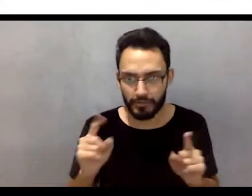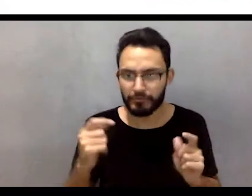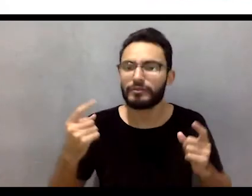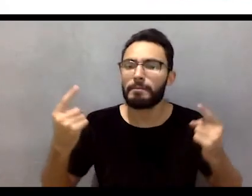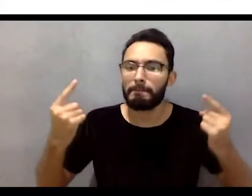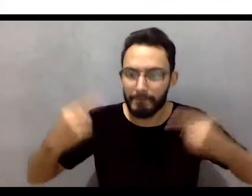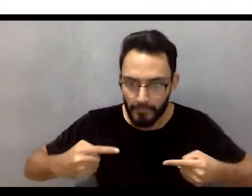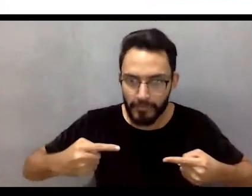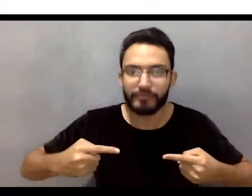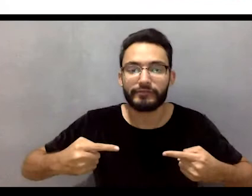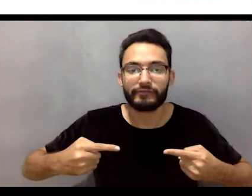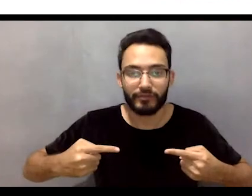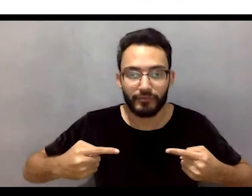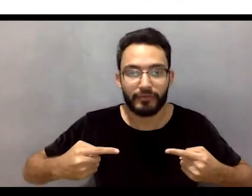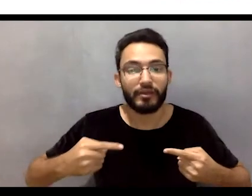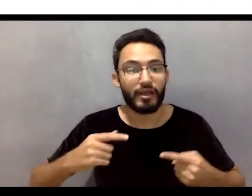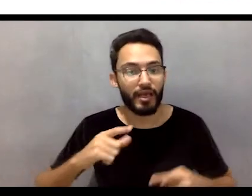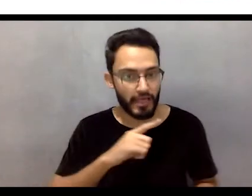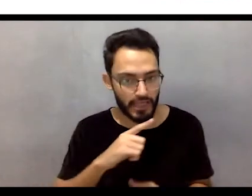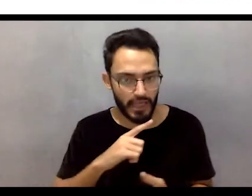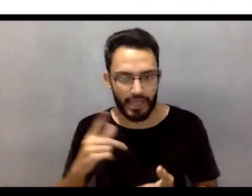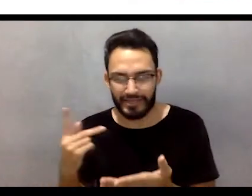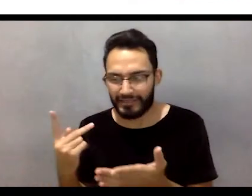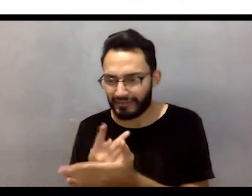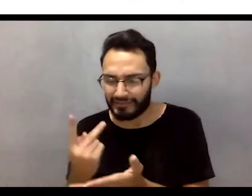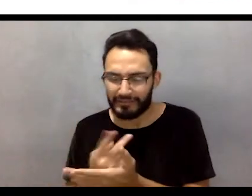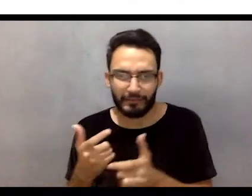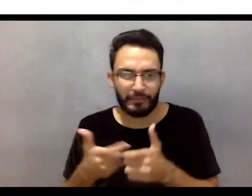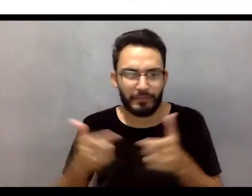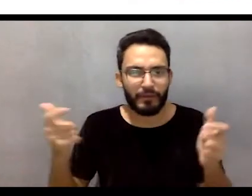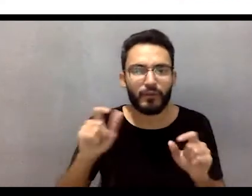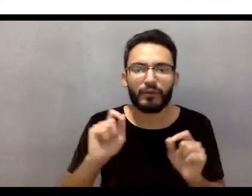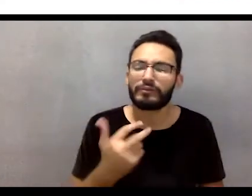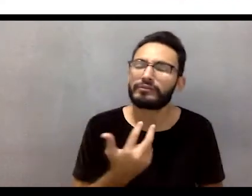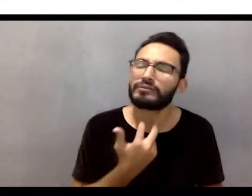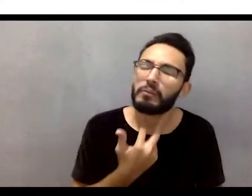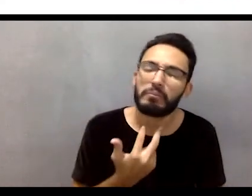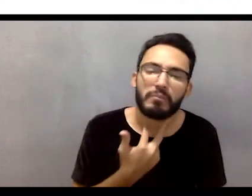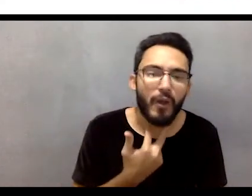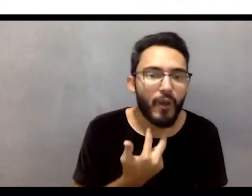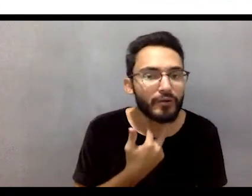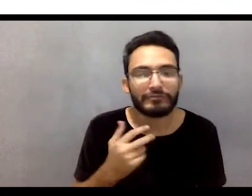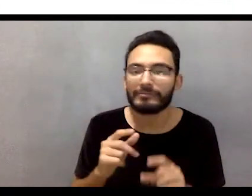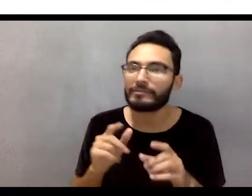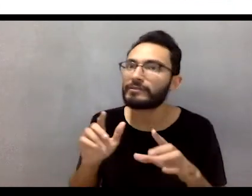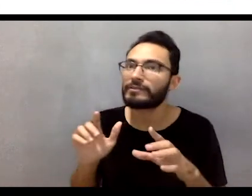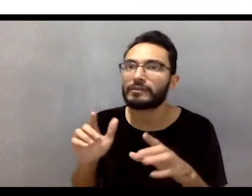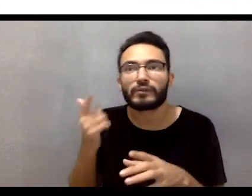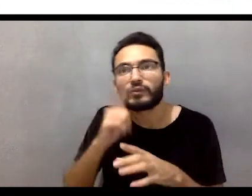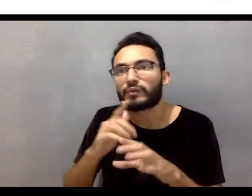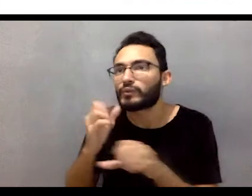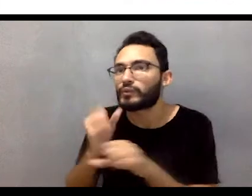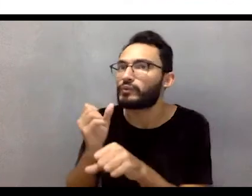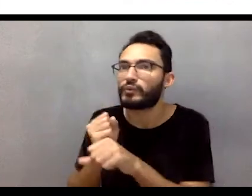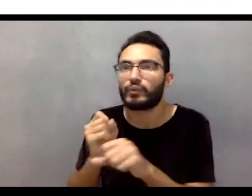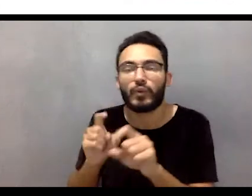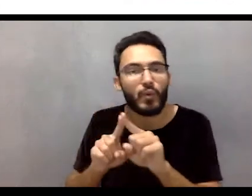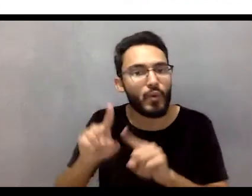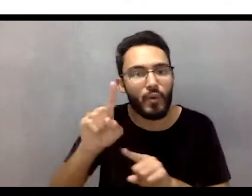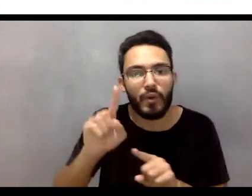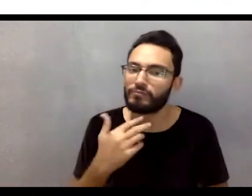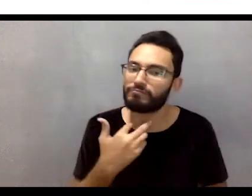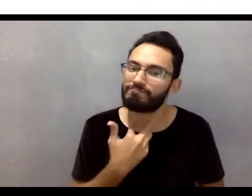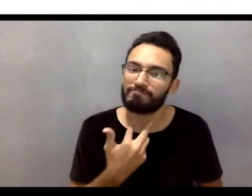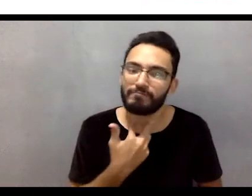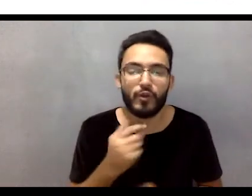desafiador. Tem alguns erros muito grandes que não podem ser atingidos, que não podem ser feitos quando